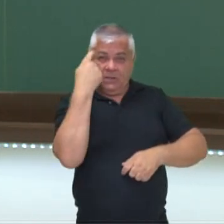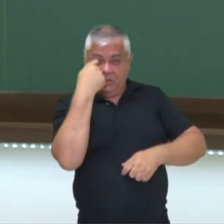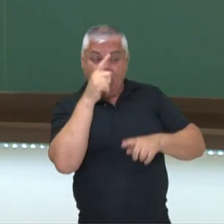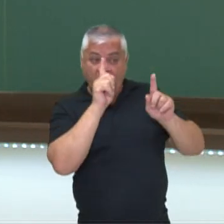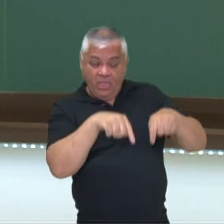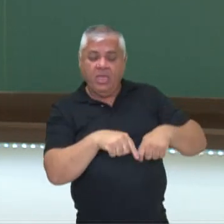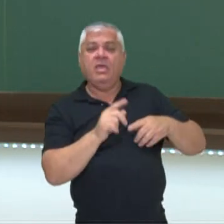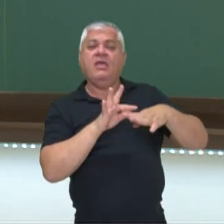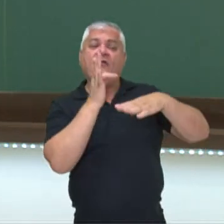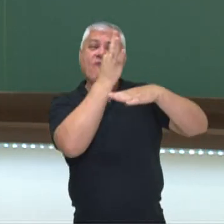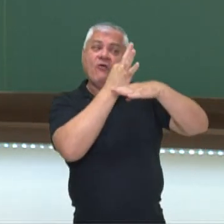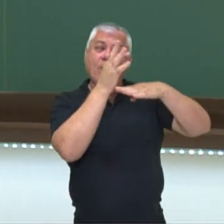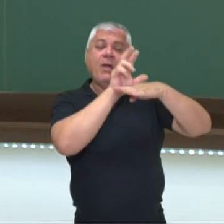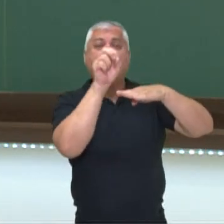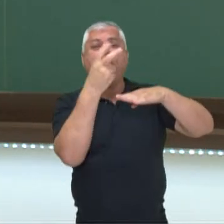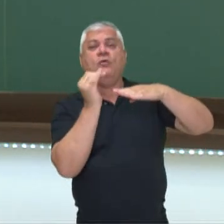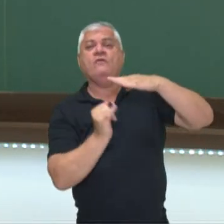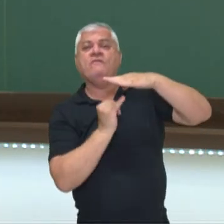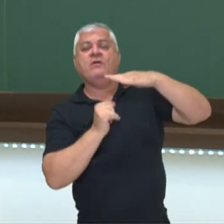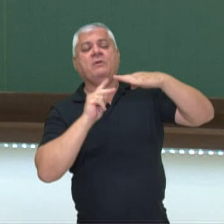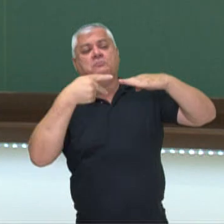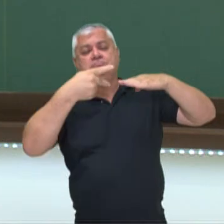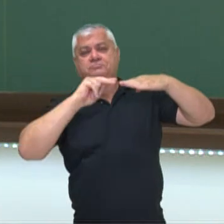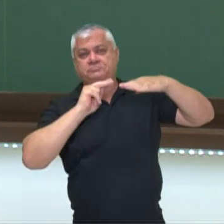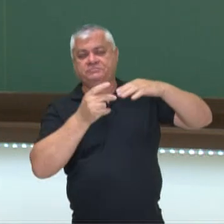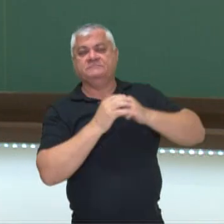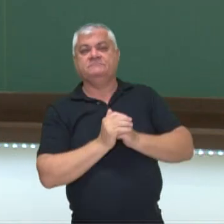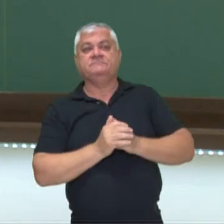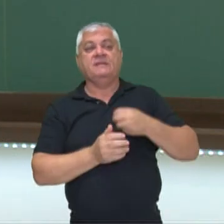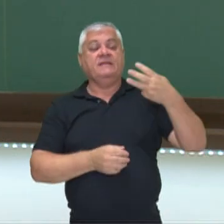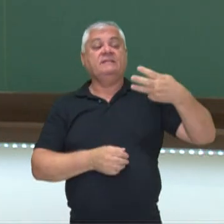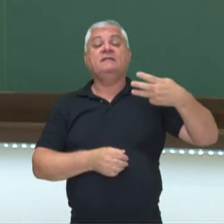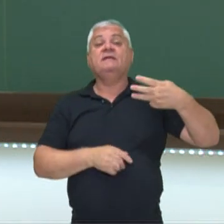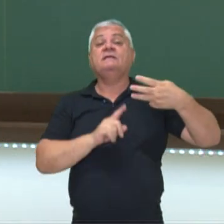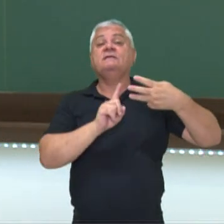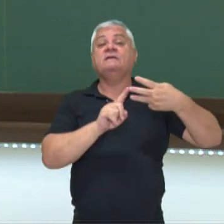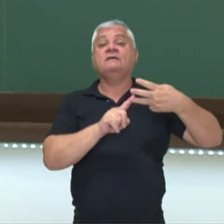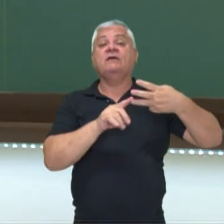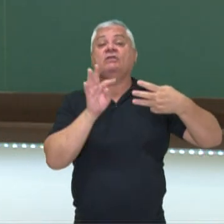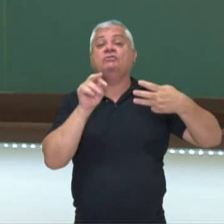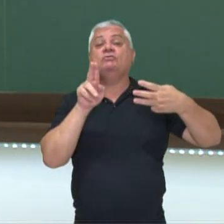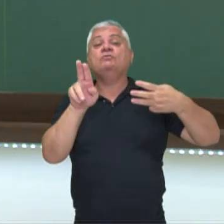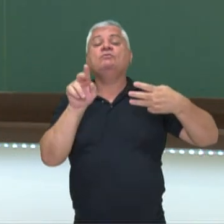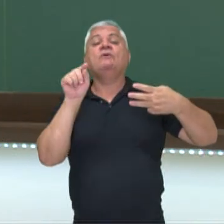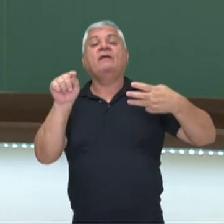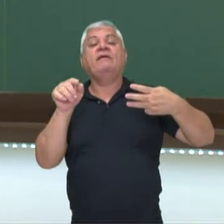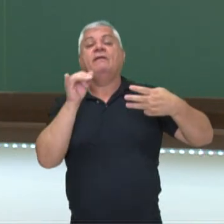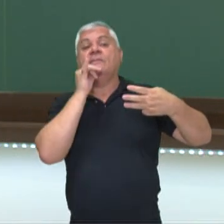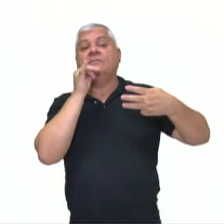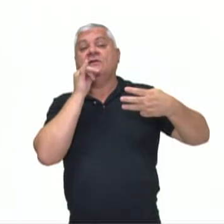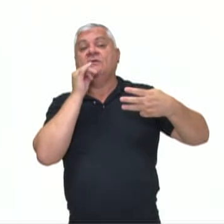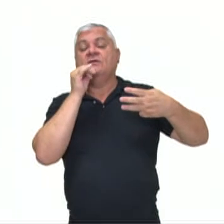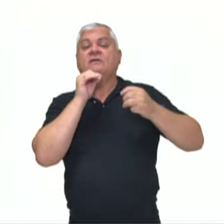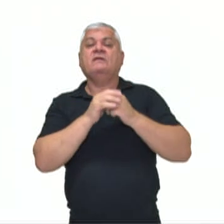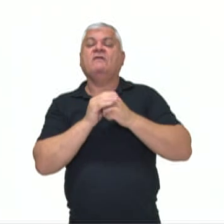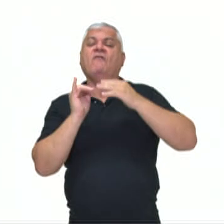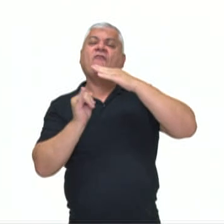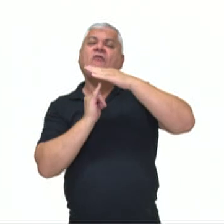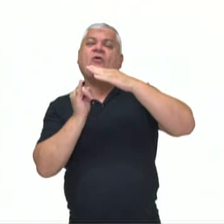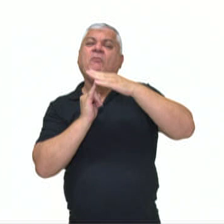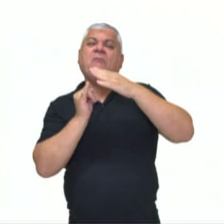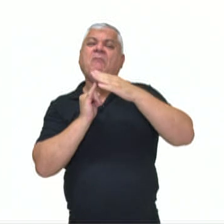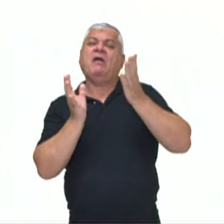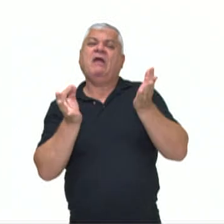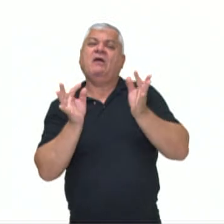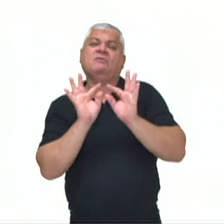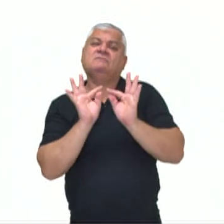Espanha que utiliza tratamento informal. E a questão 3, o pronome tu, ele vai expressar o quê? Menos formalidade,